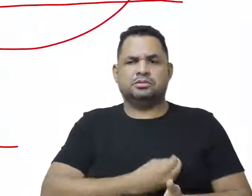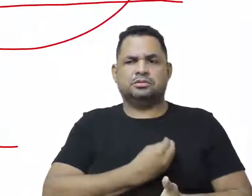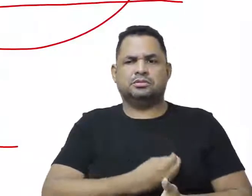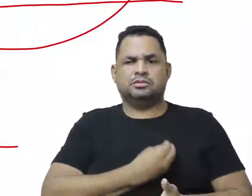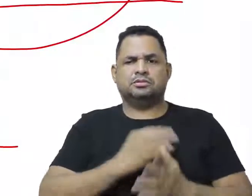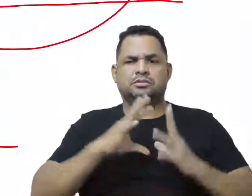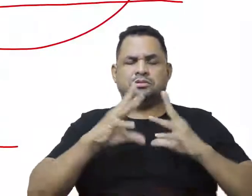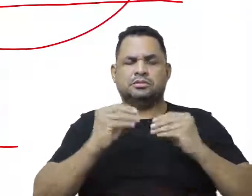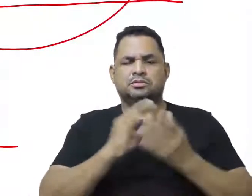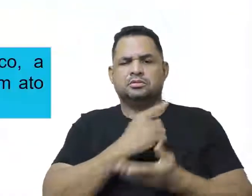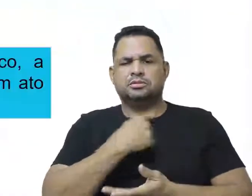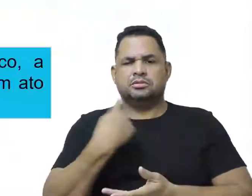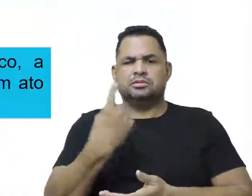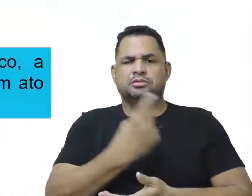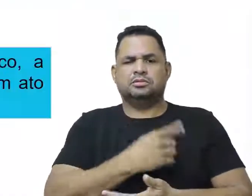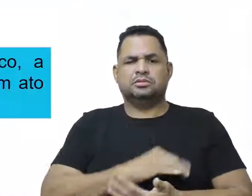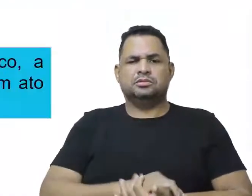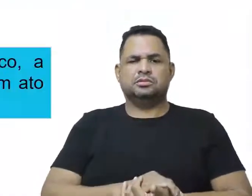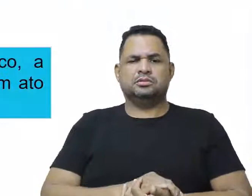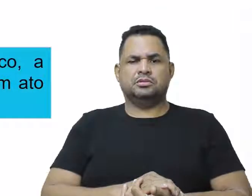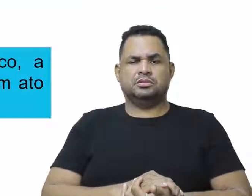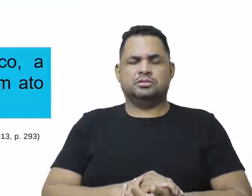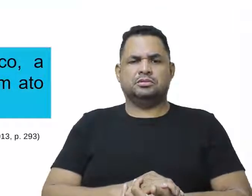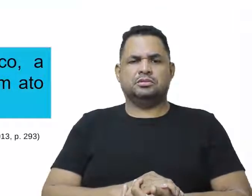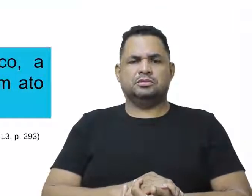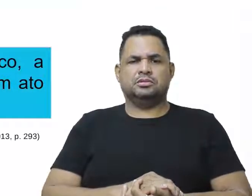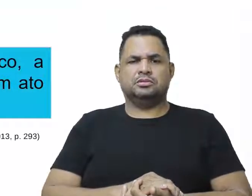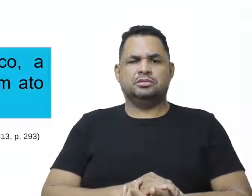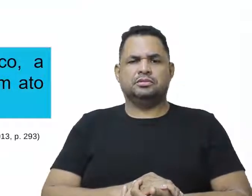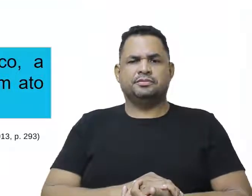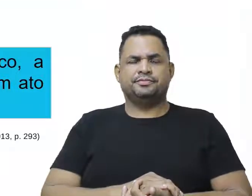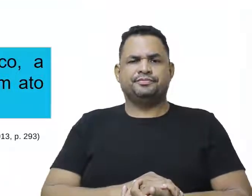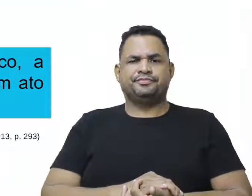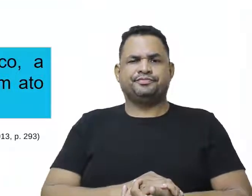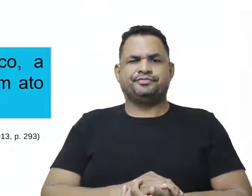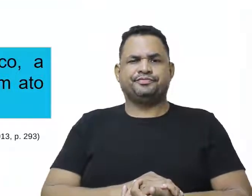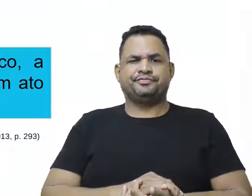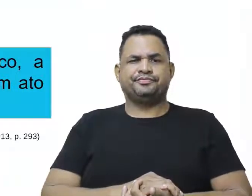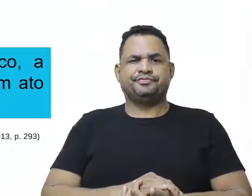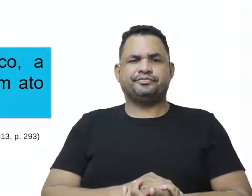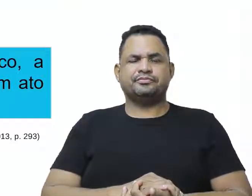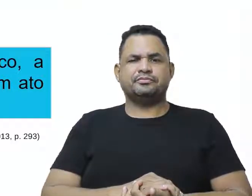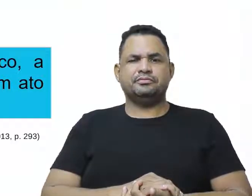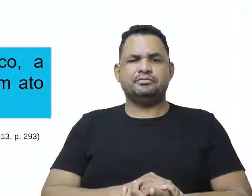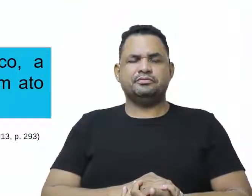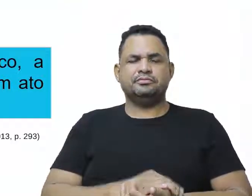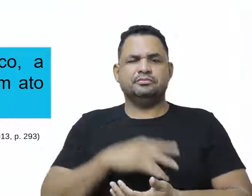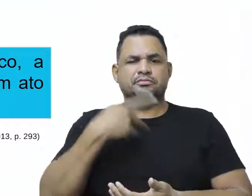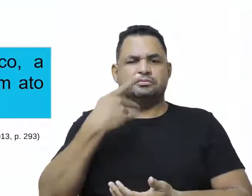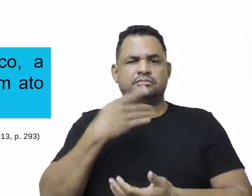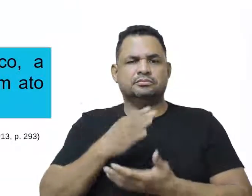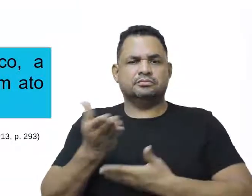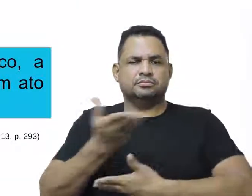da de todos nós né Oi e aí a gente também falou sobre a integração